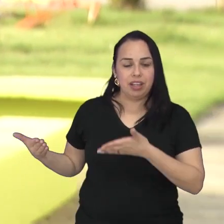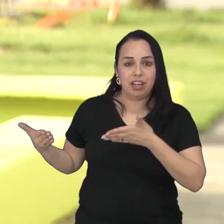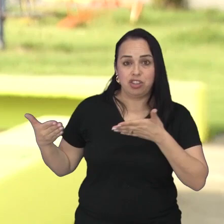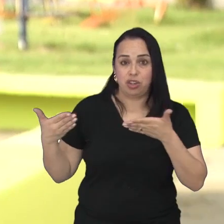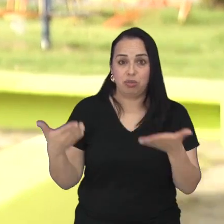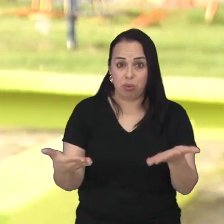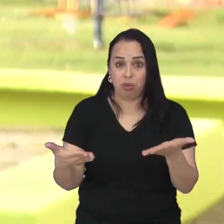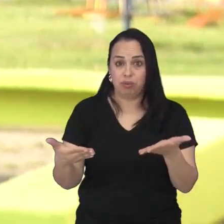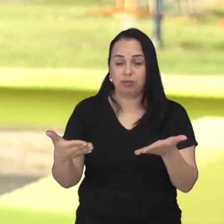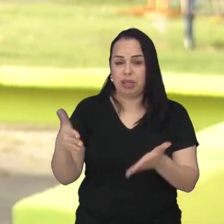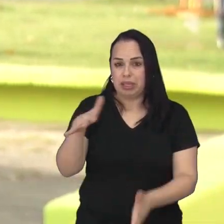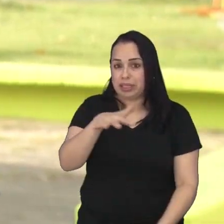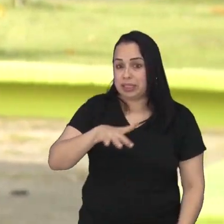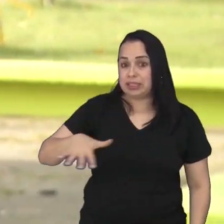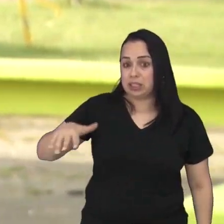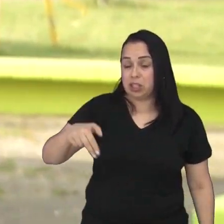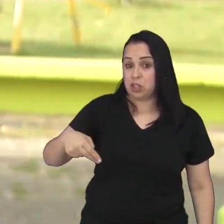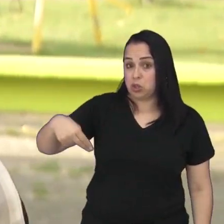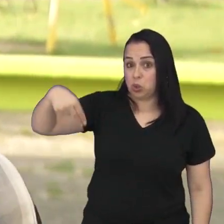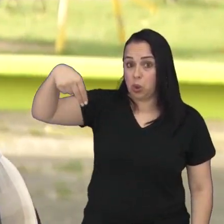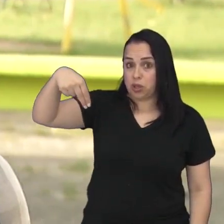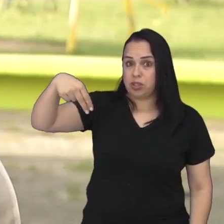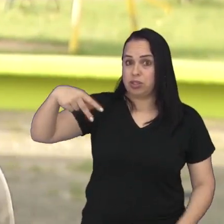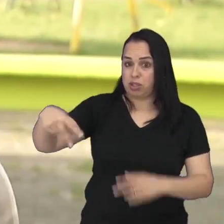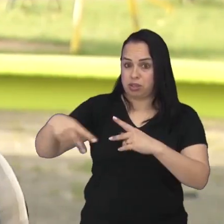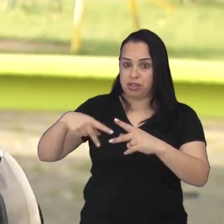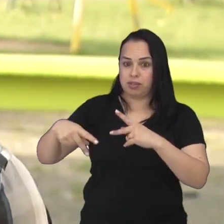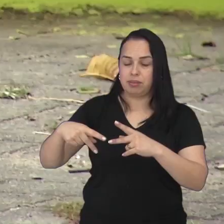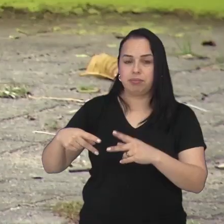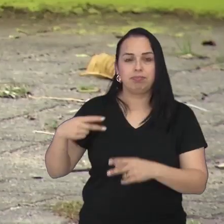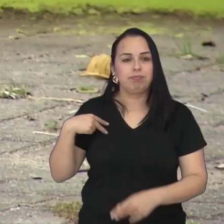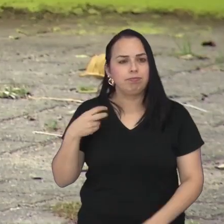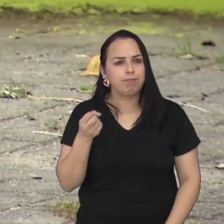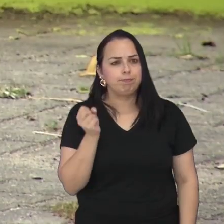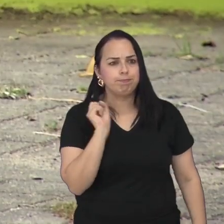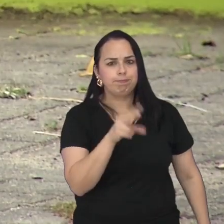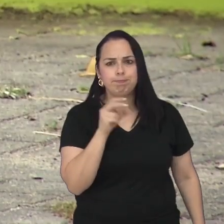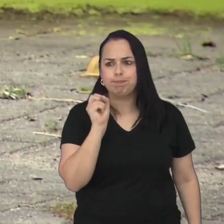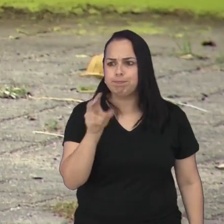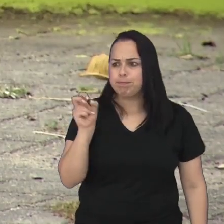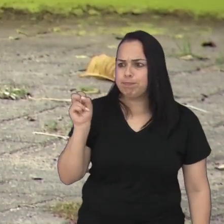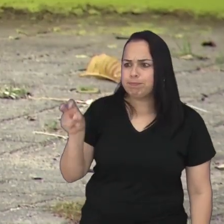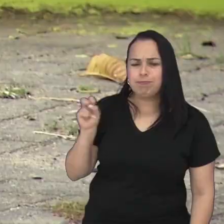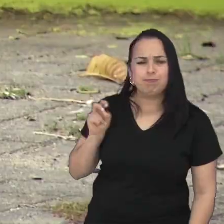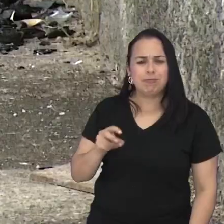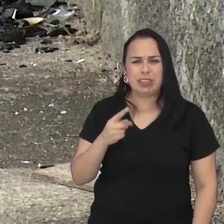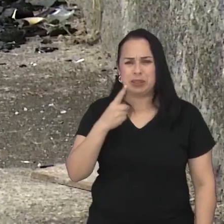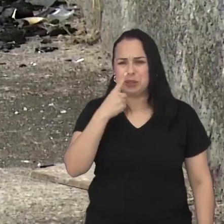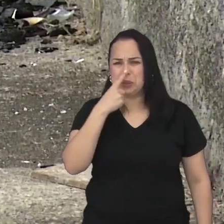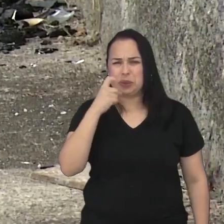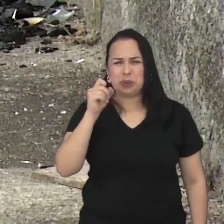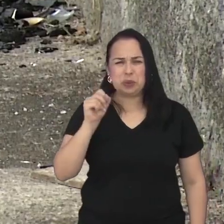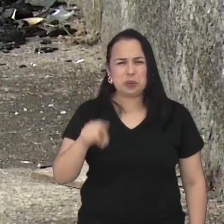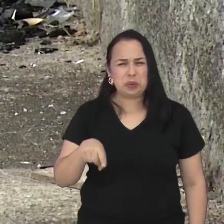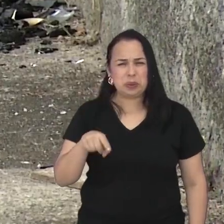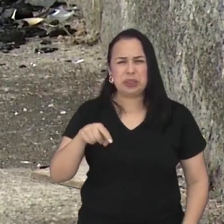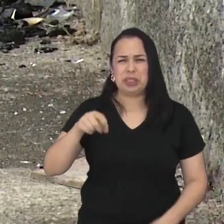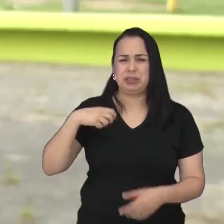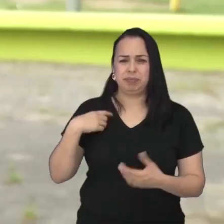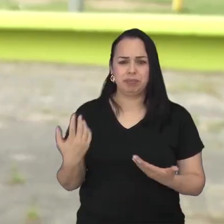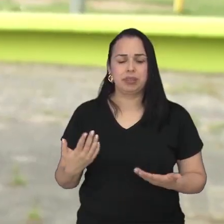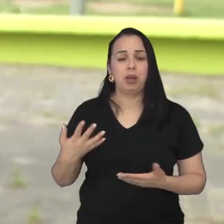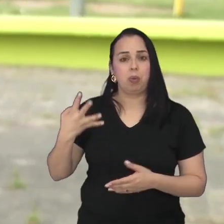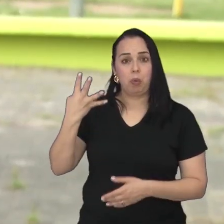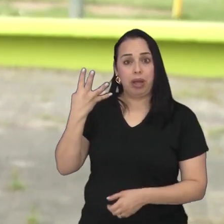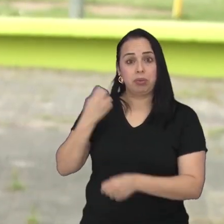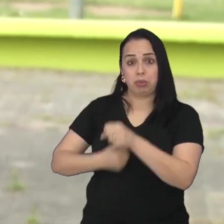bairro Portal de Minas, região norte de São José dos Campos, o Paulo encontrou a Praça Viviane Maria bem descuidada.